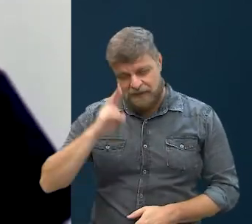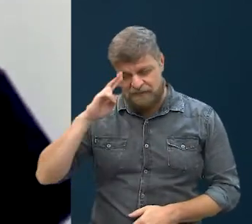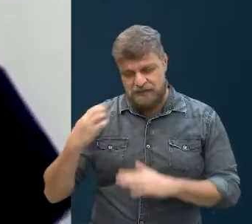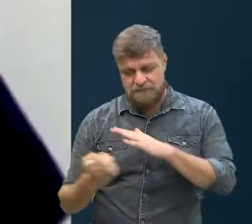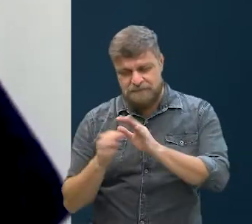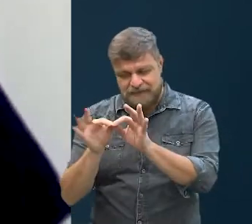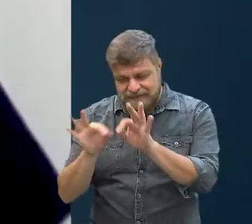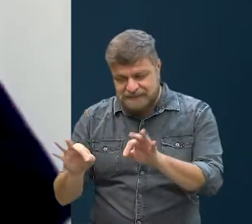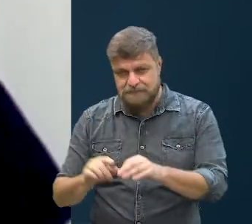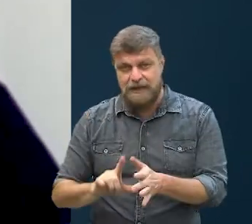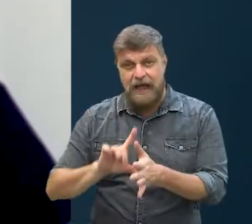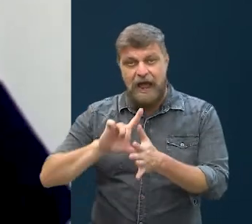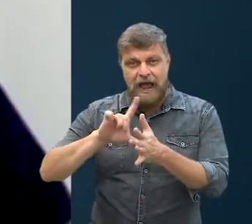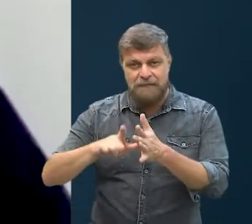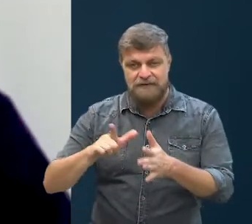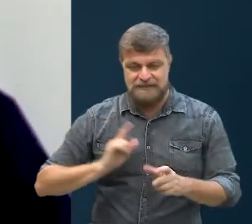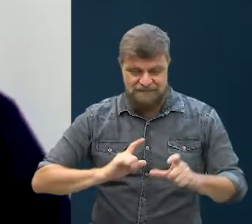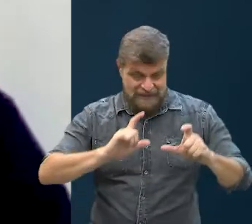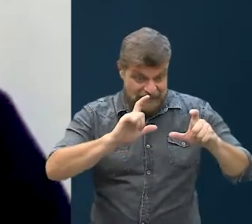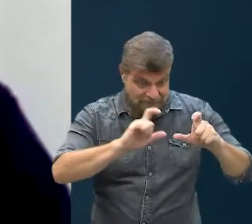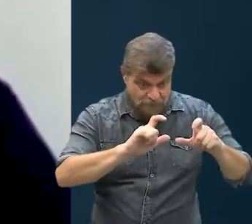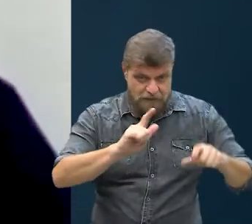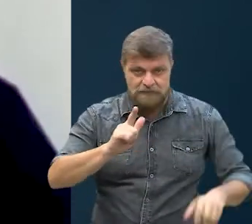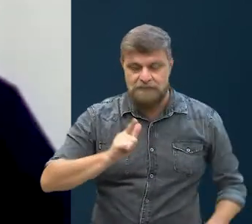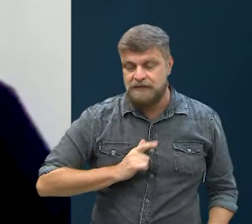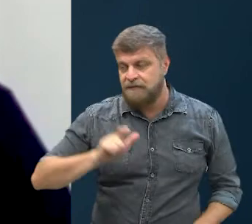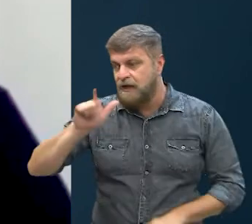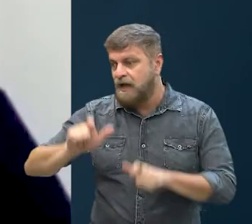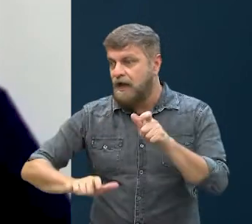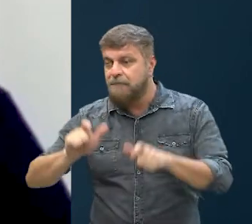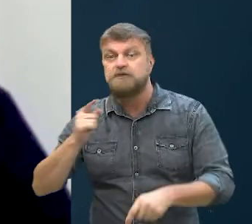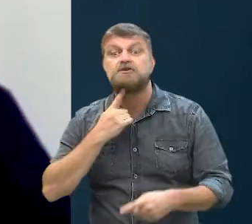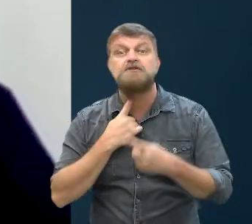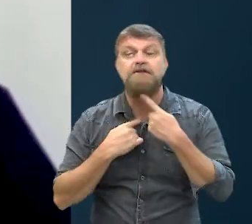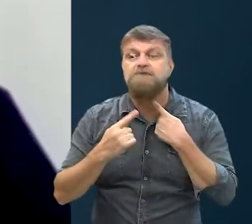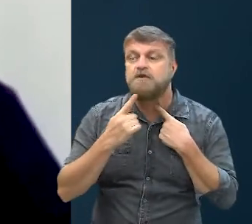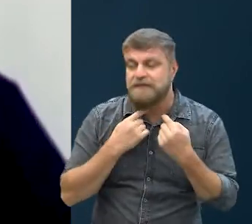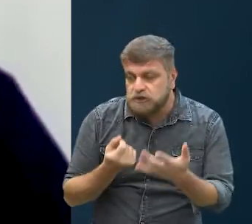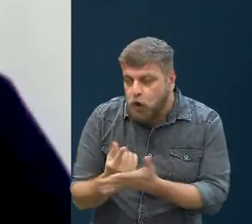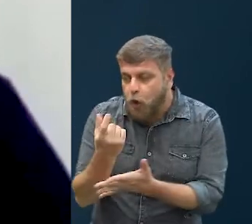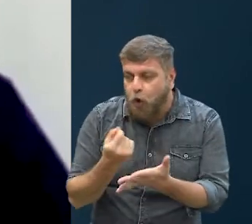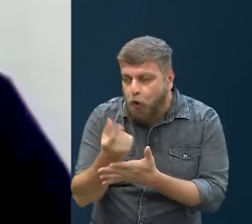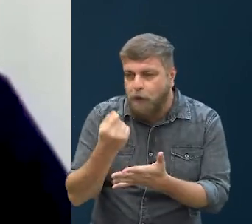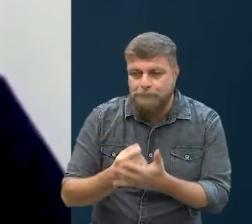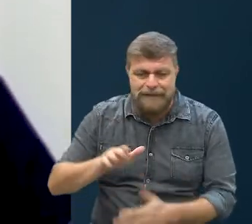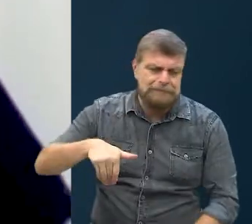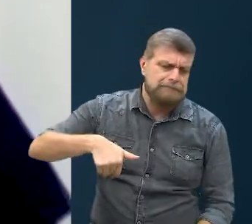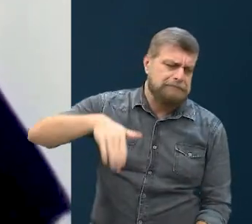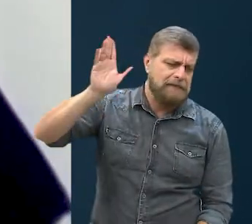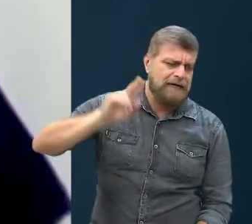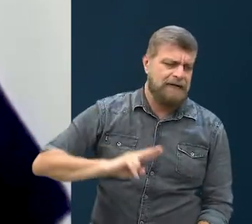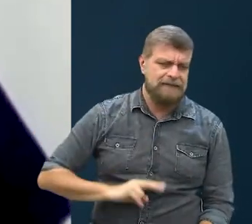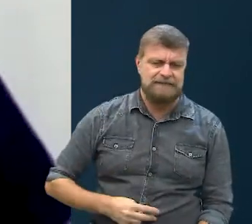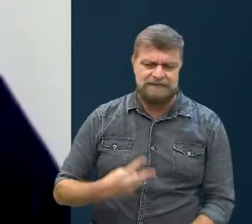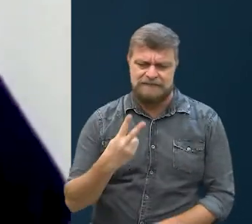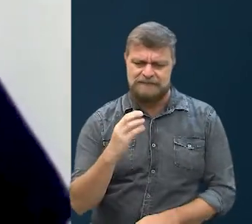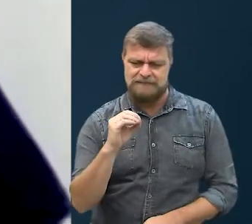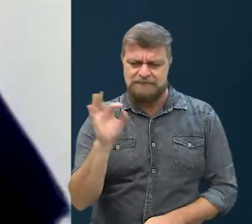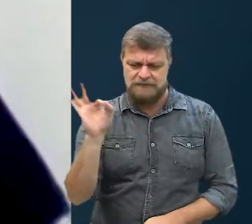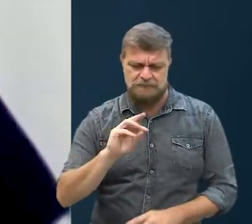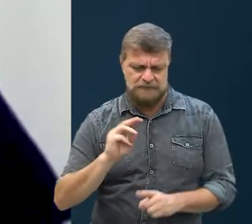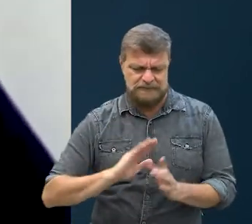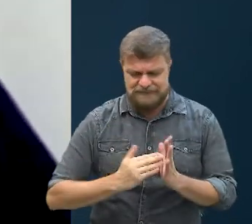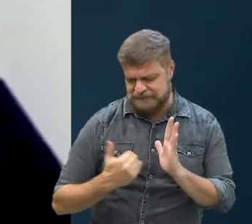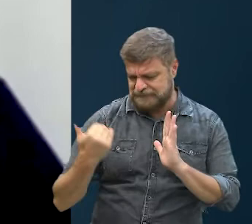que falam, olha, depois que saiu essa foto, eu tive uma busca pelo meu delivery muito maior, de 20%, 30%